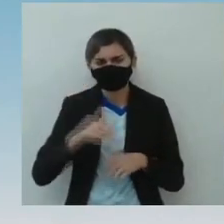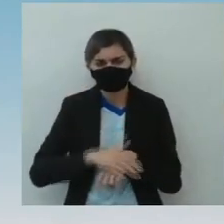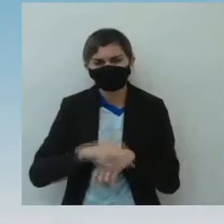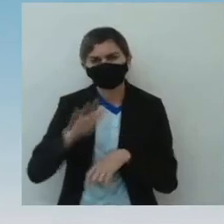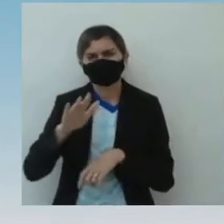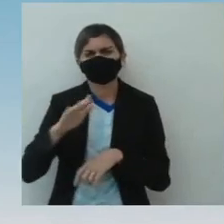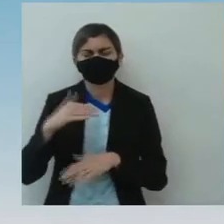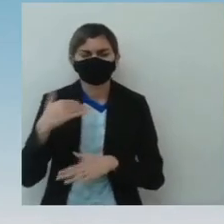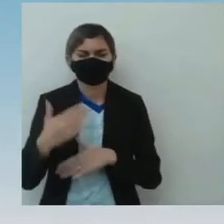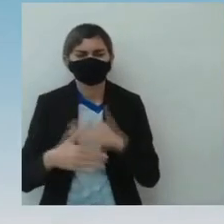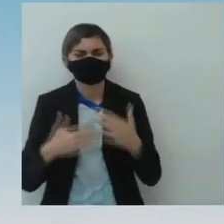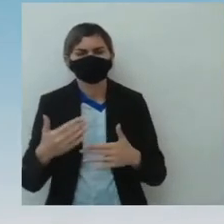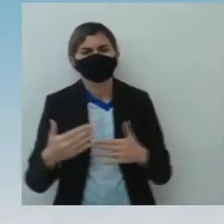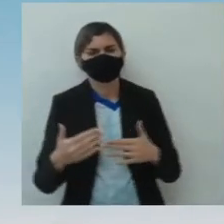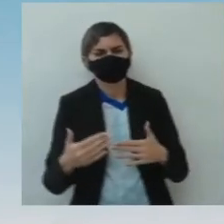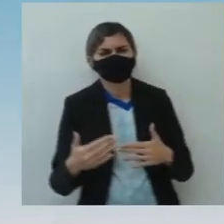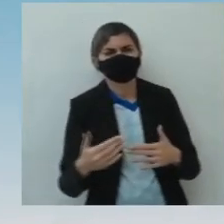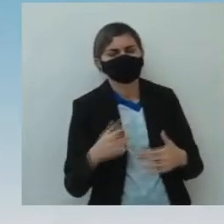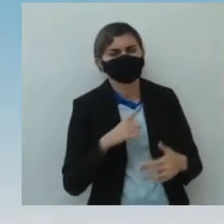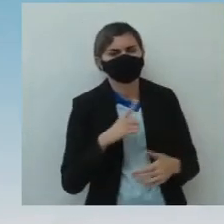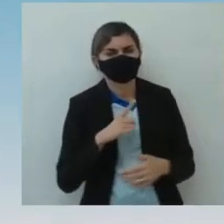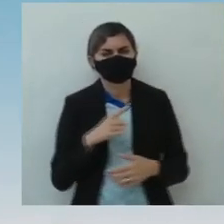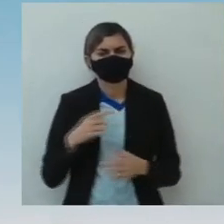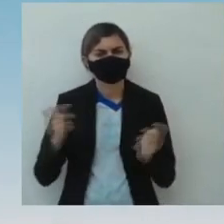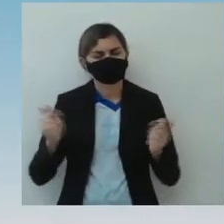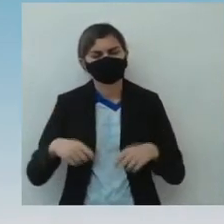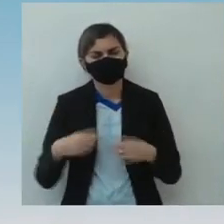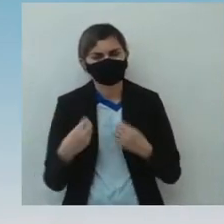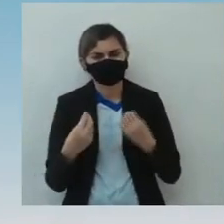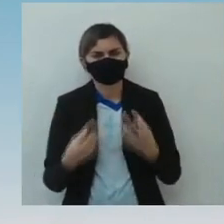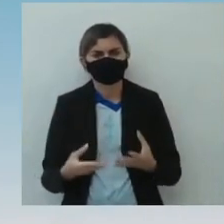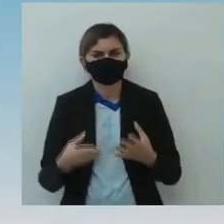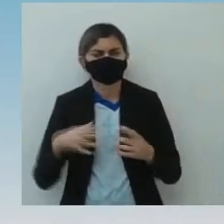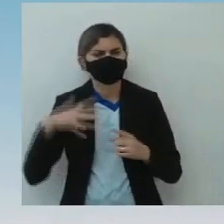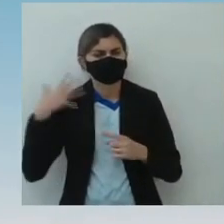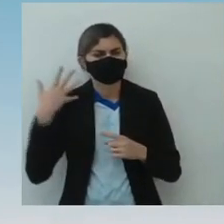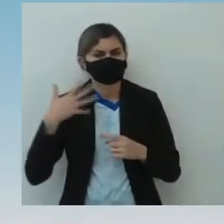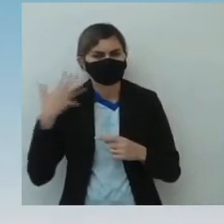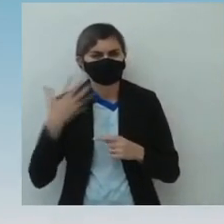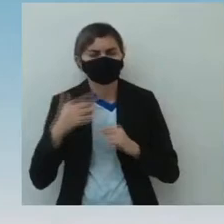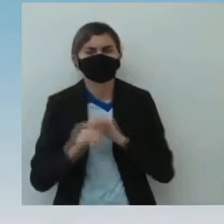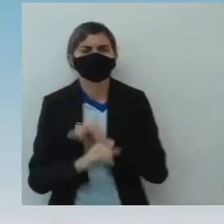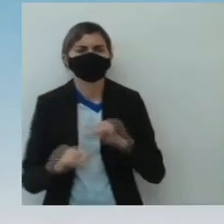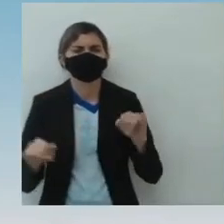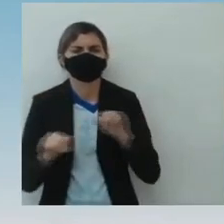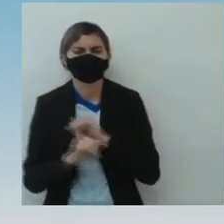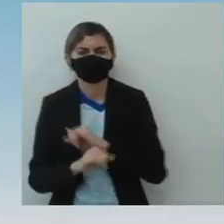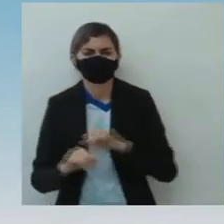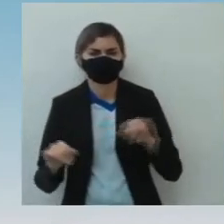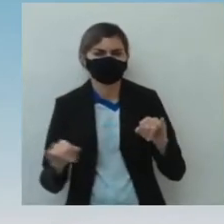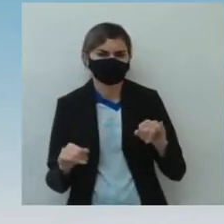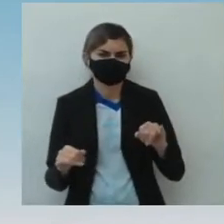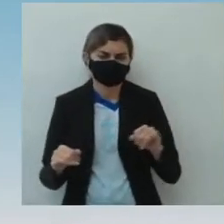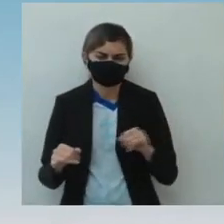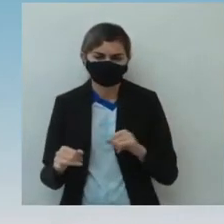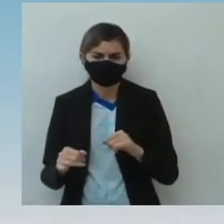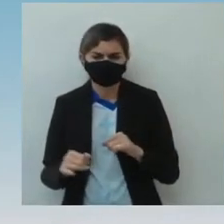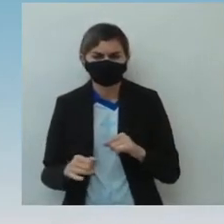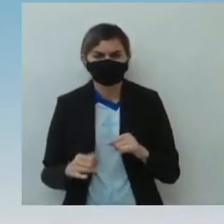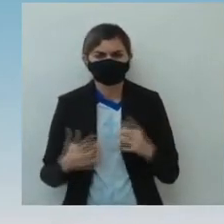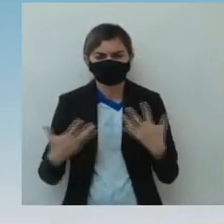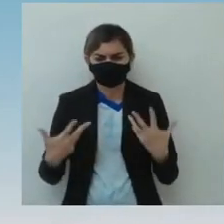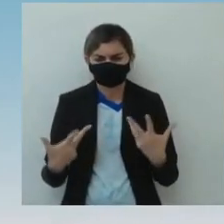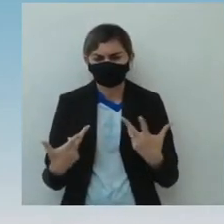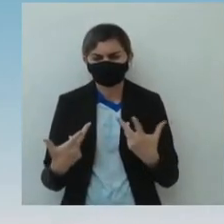são mais propensas né Tem mais probabilidade de darem as palestras informativas por Swayze